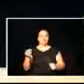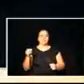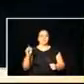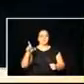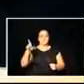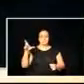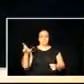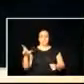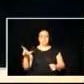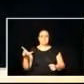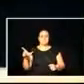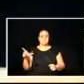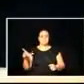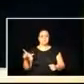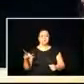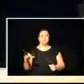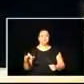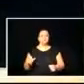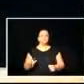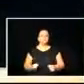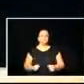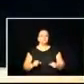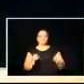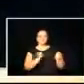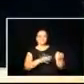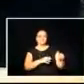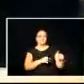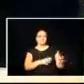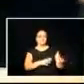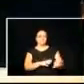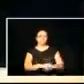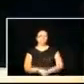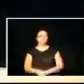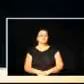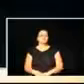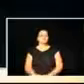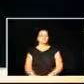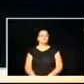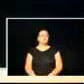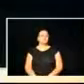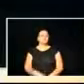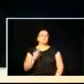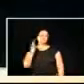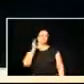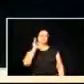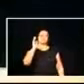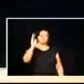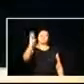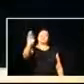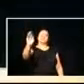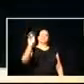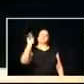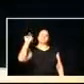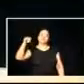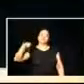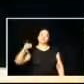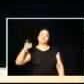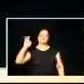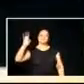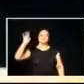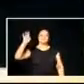nossa. Então, tem um vereador que antecipou que tem uma preocupação com o futuro da Unital. A